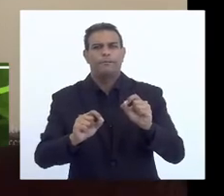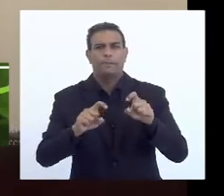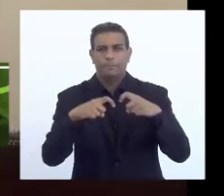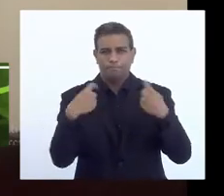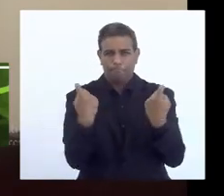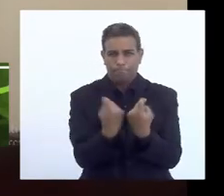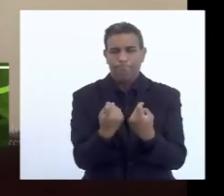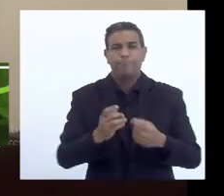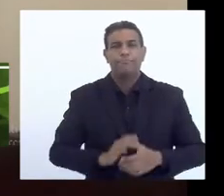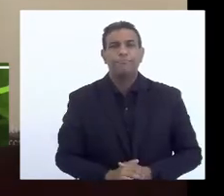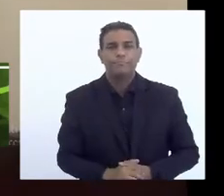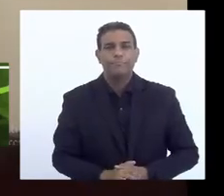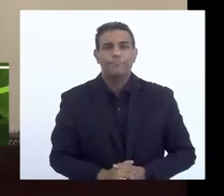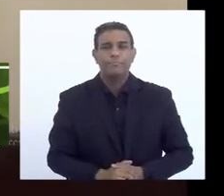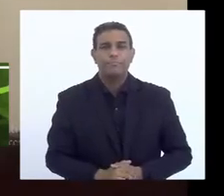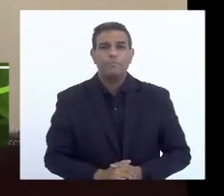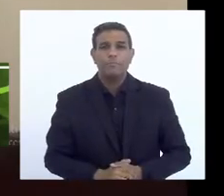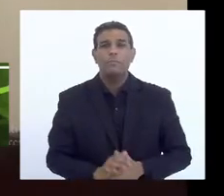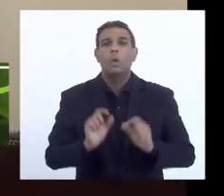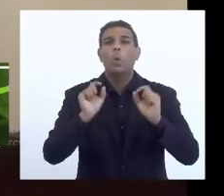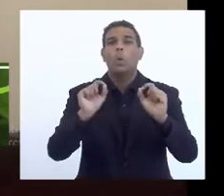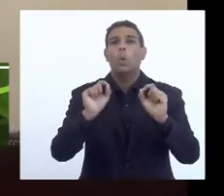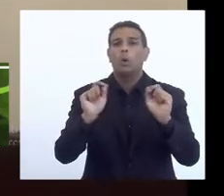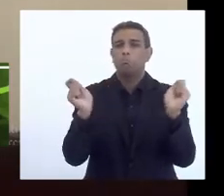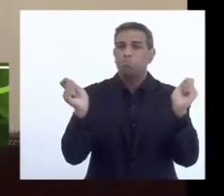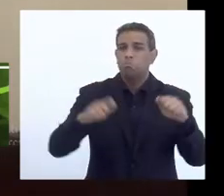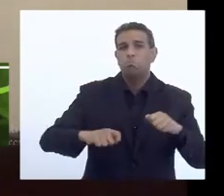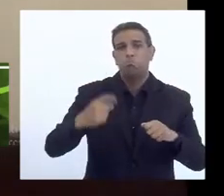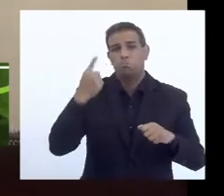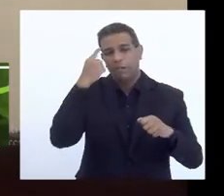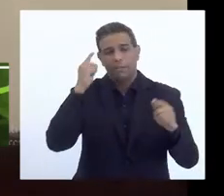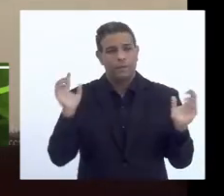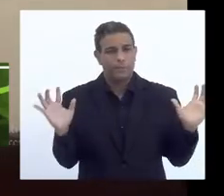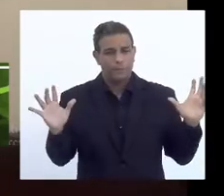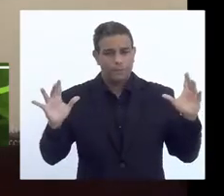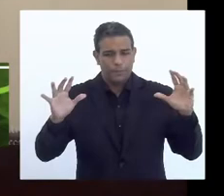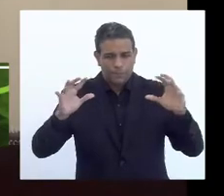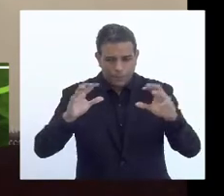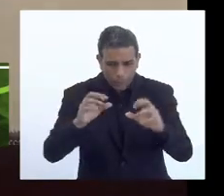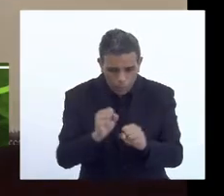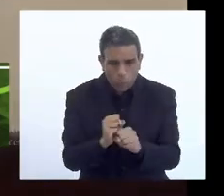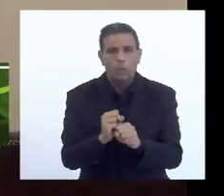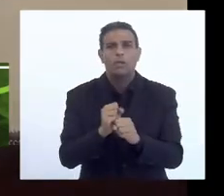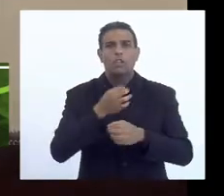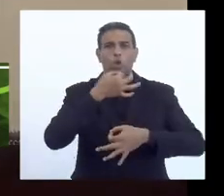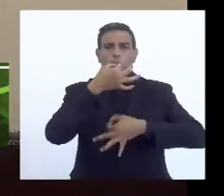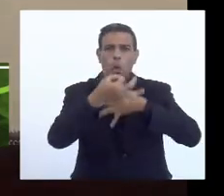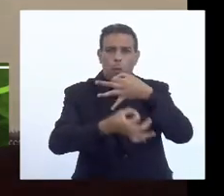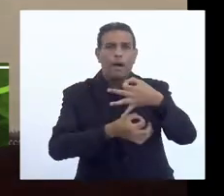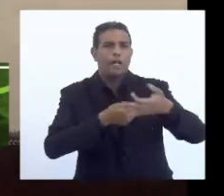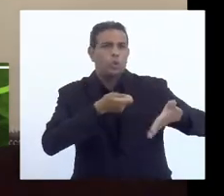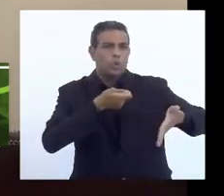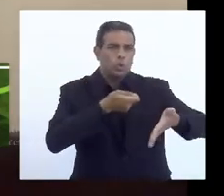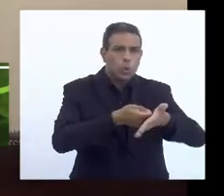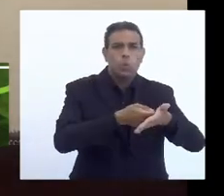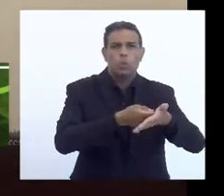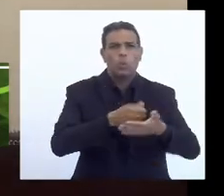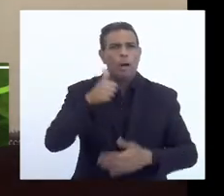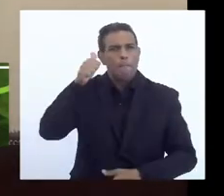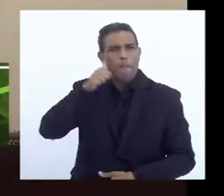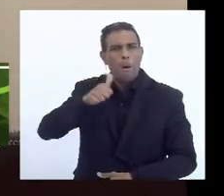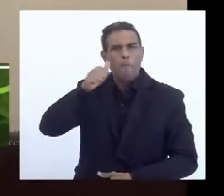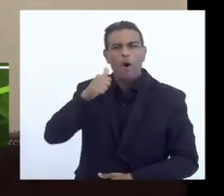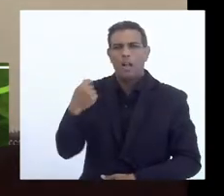A resposta que a gente tem dado, em primeiro lugar, é a gente se juntar, é fazer a denúncia coletiva. Nenhuma mulher pode